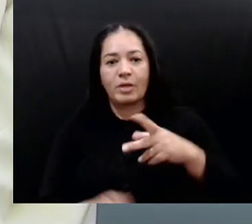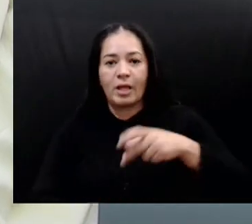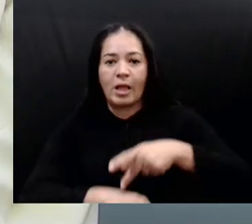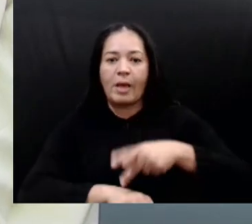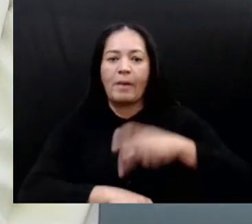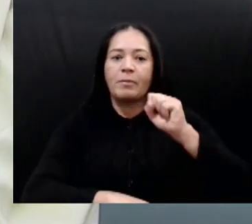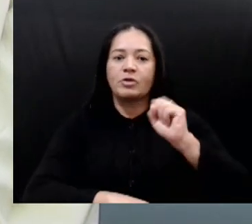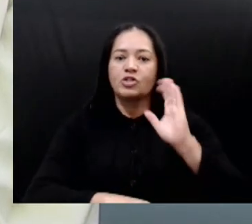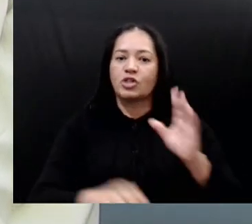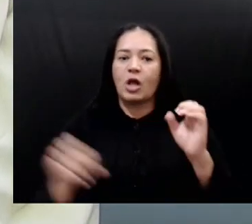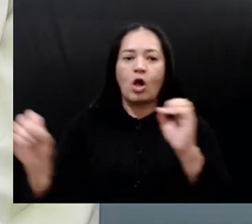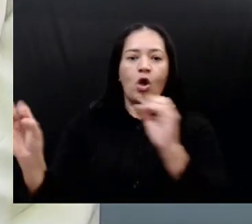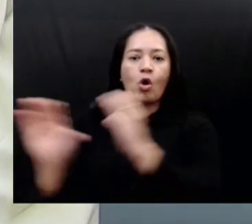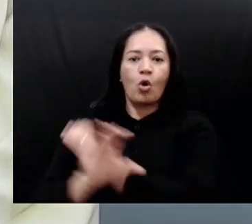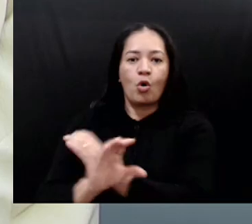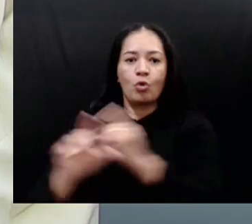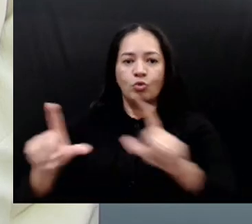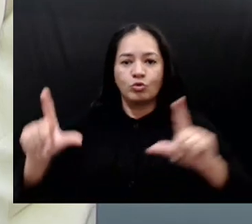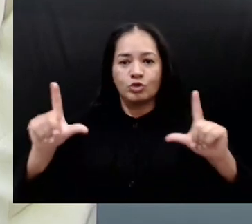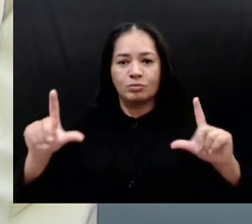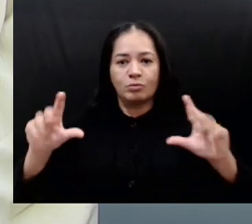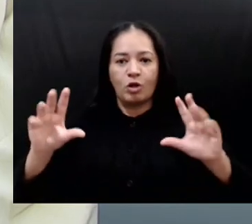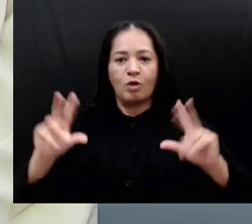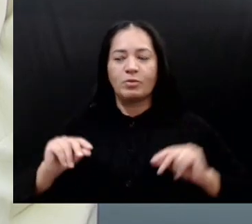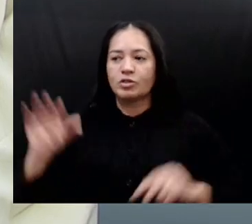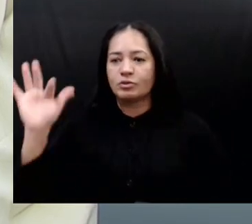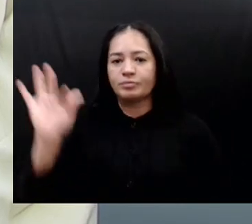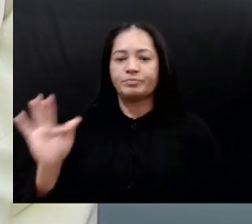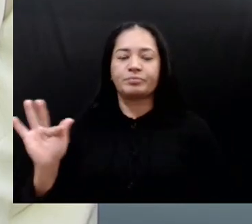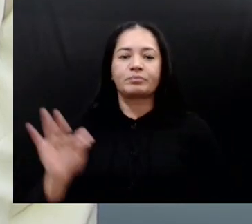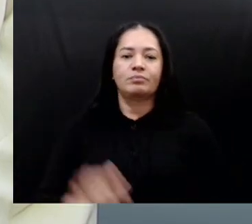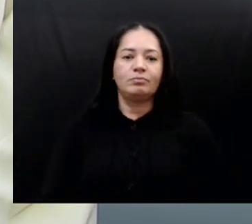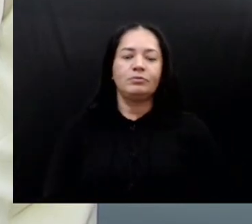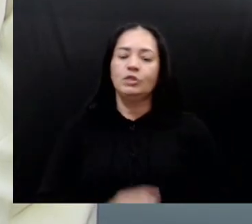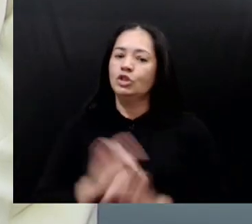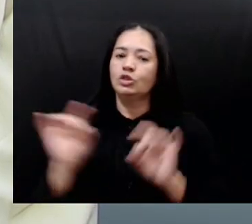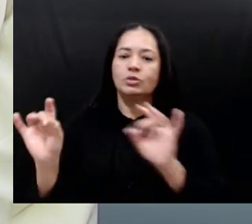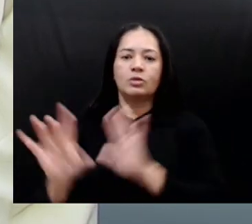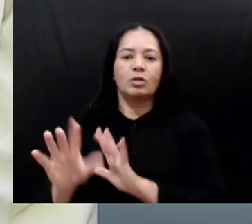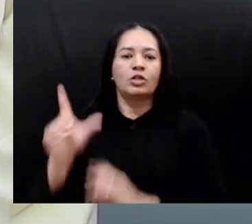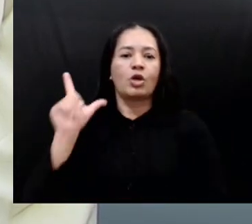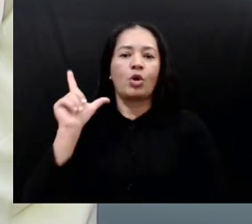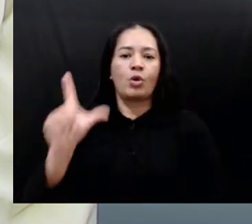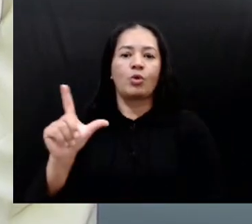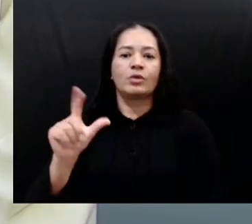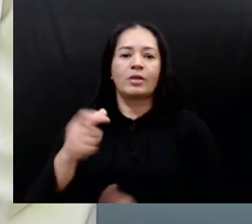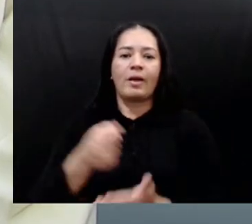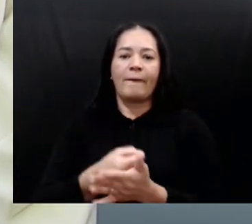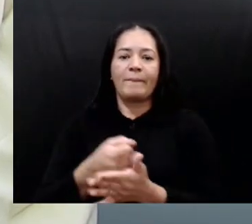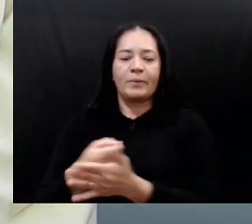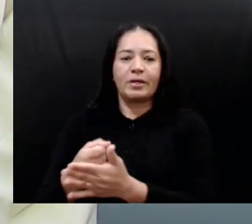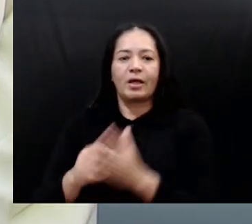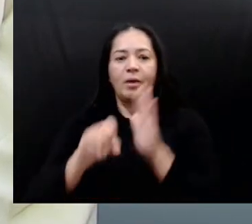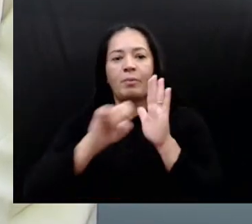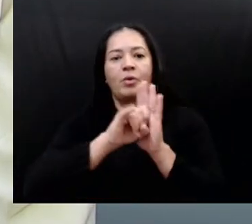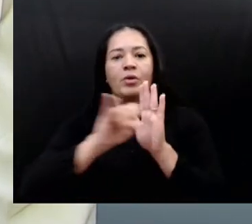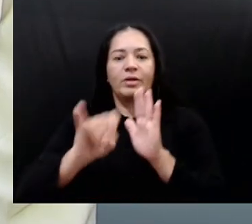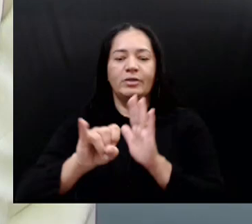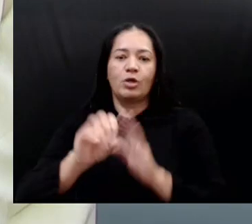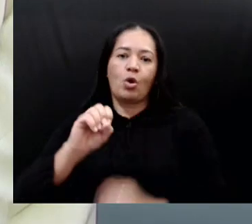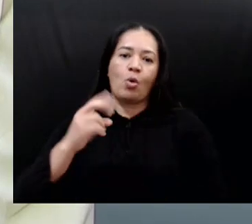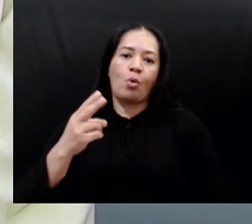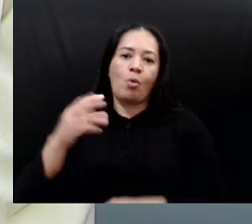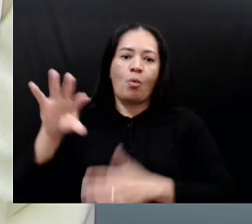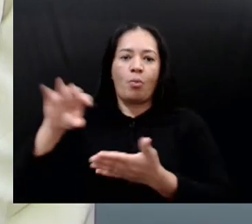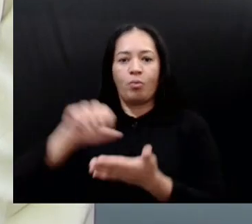e ter um diploma de graduação reconhecido pelo MEC. Basta isso, ele consegue aplicar para os editais ou se matricular num curso